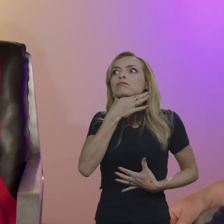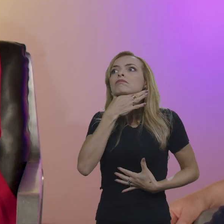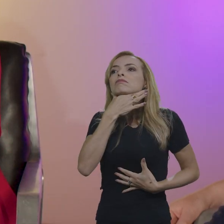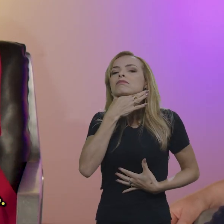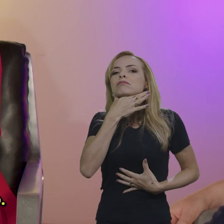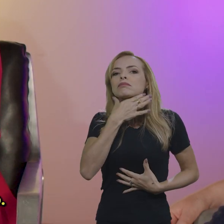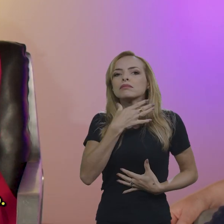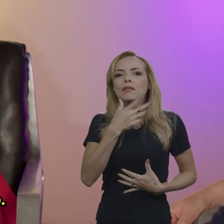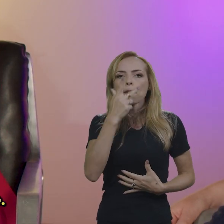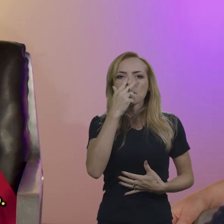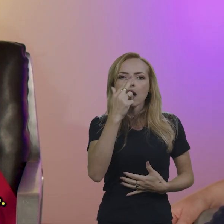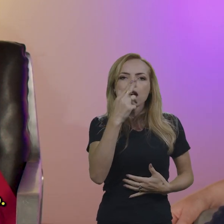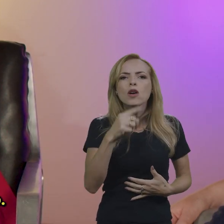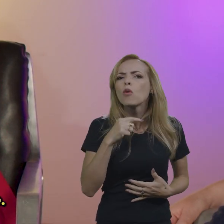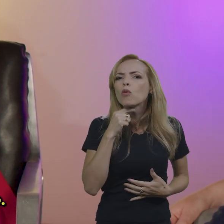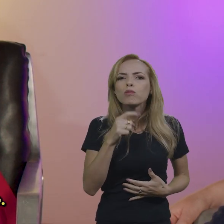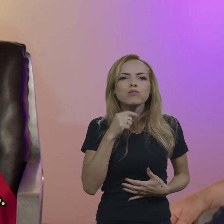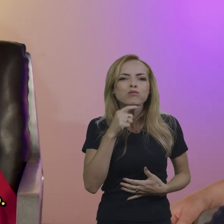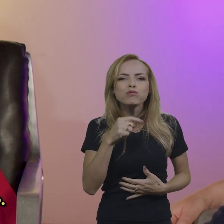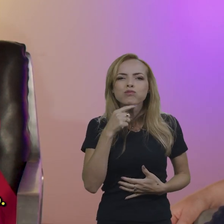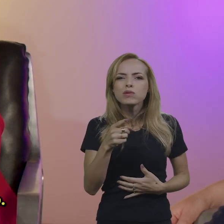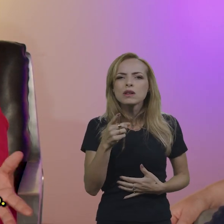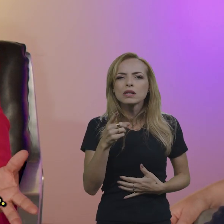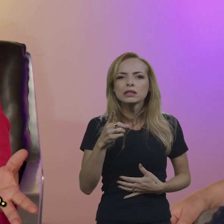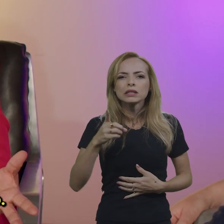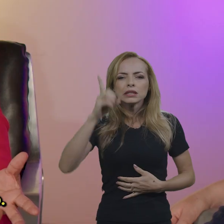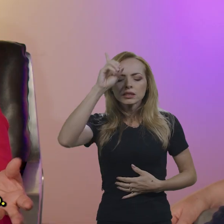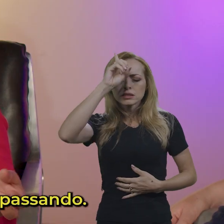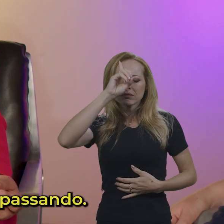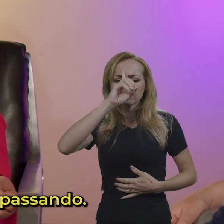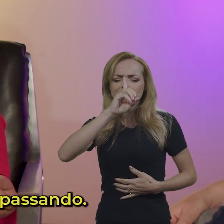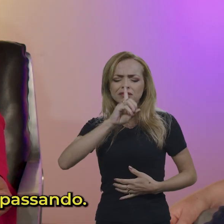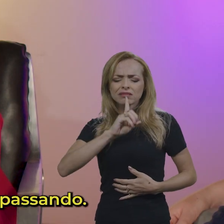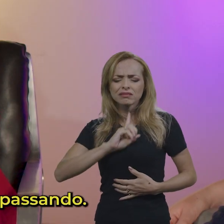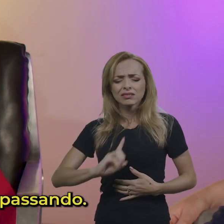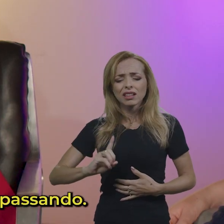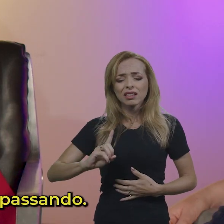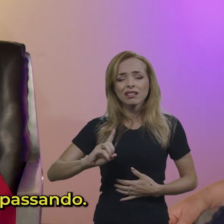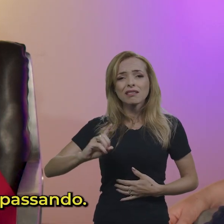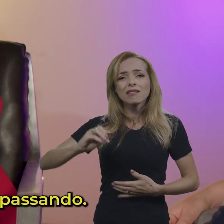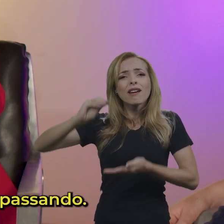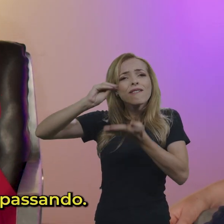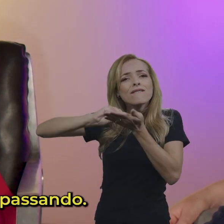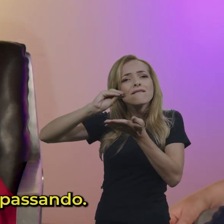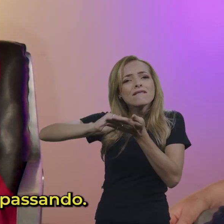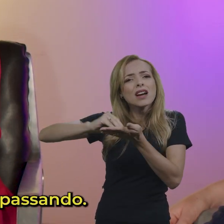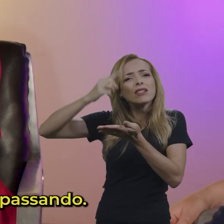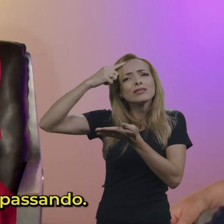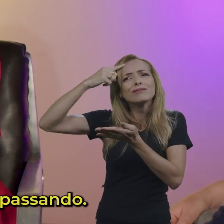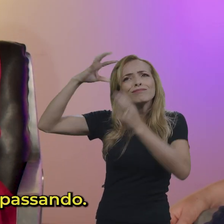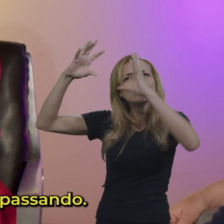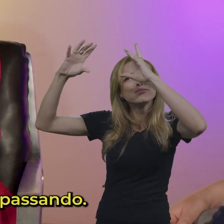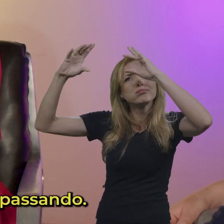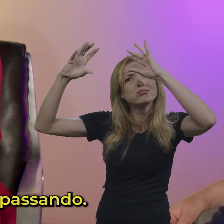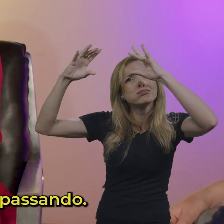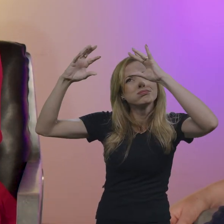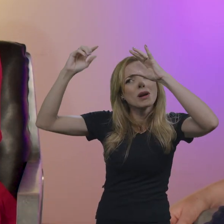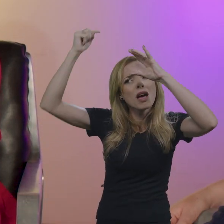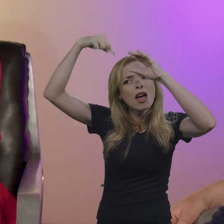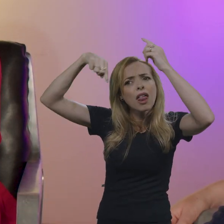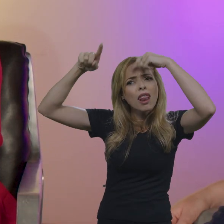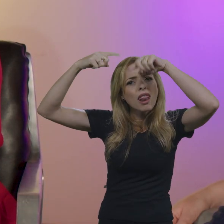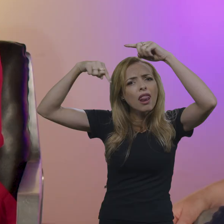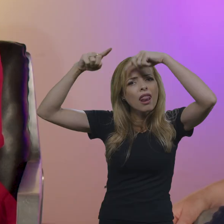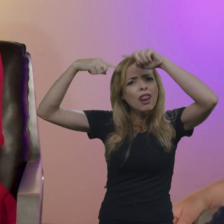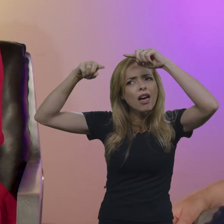respirar. Então, depressão, a gente pode ter falta de lítio no cérebro, não é nem alguma coisa que você esteja passando, a gente